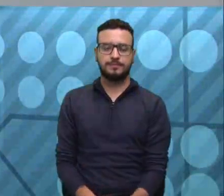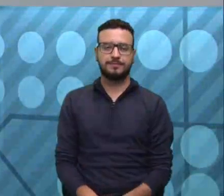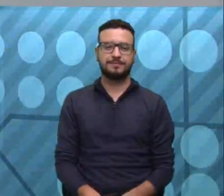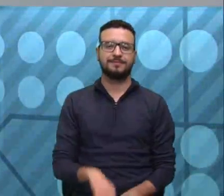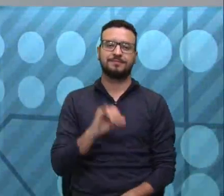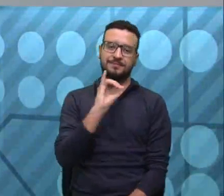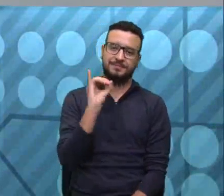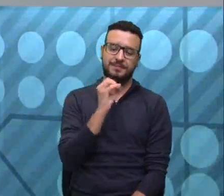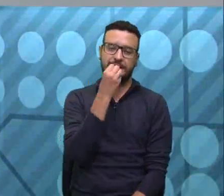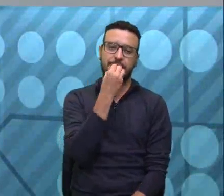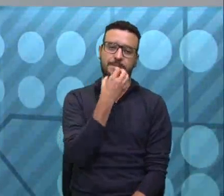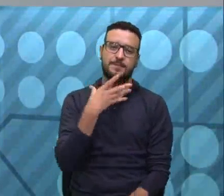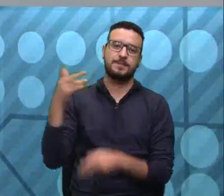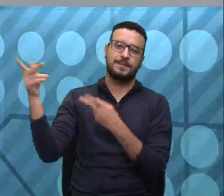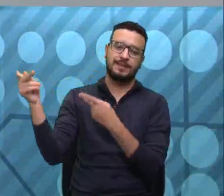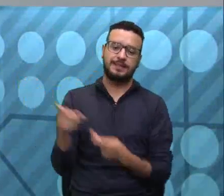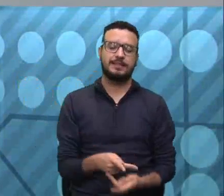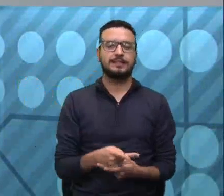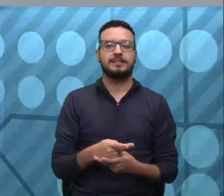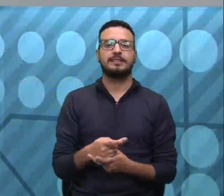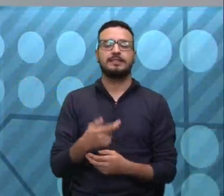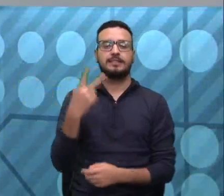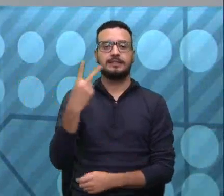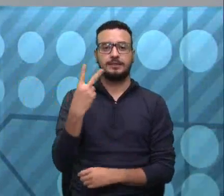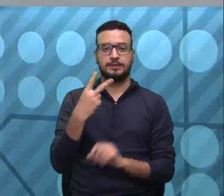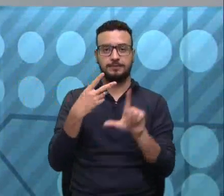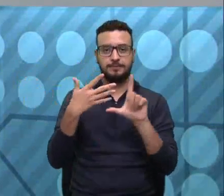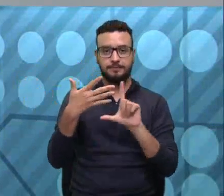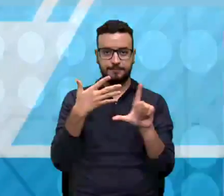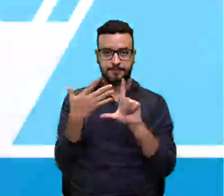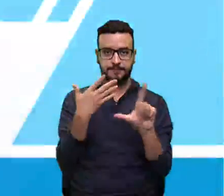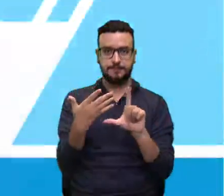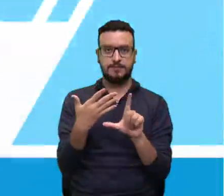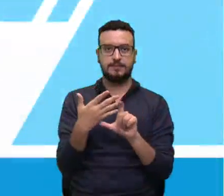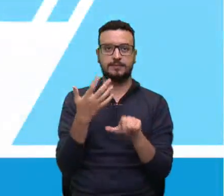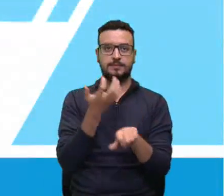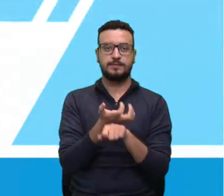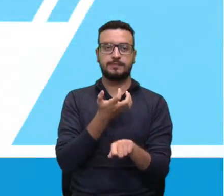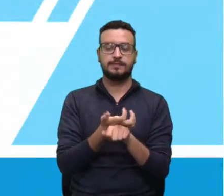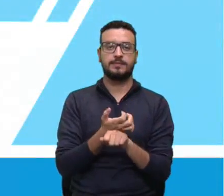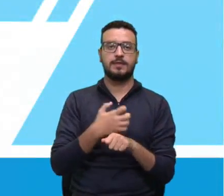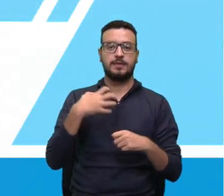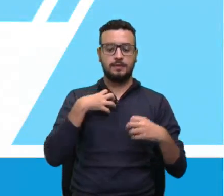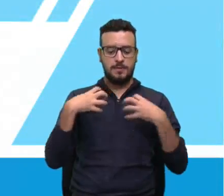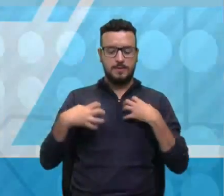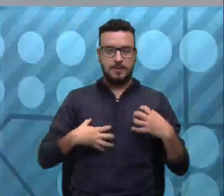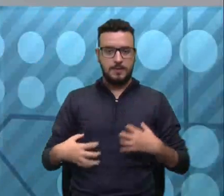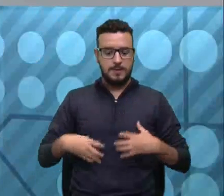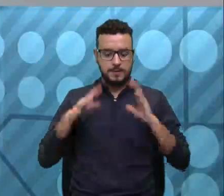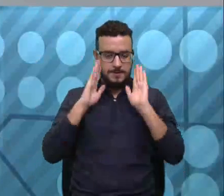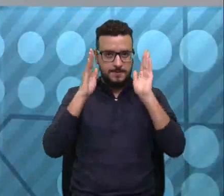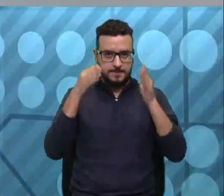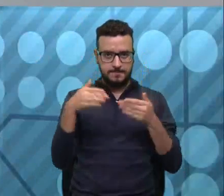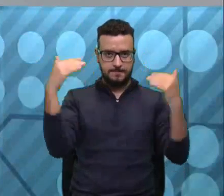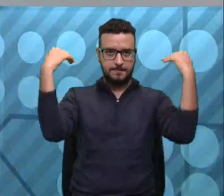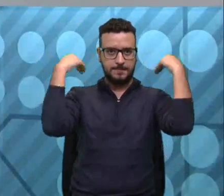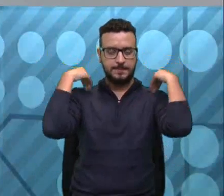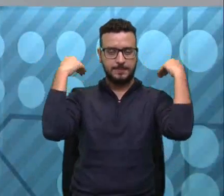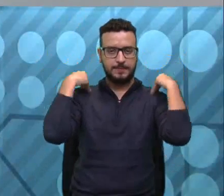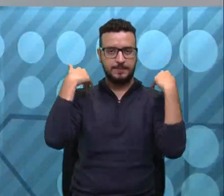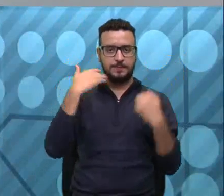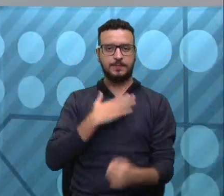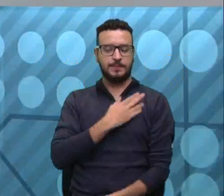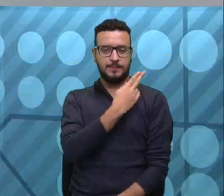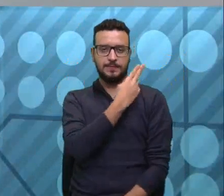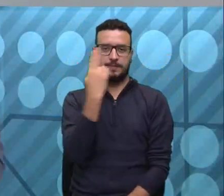Olá, seja bem-vindo à segunda teleaula da disciplina de Anatomia Aplicada à Educação Física. Meu nome é Túlio Moura, eu sou